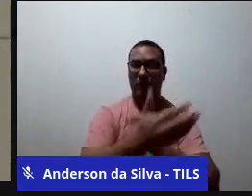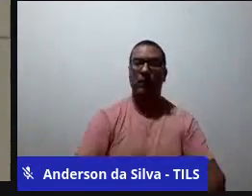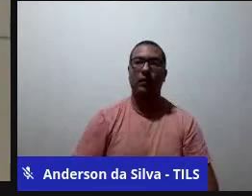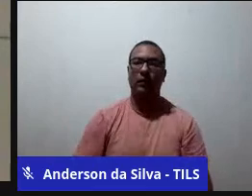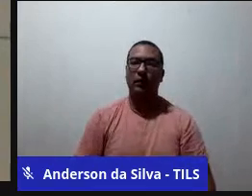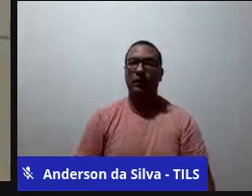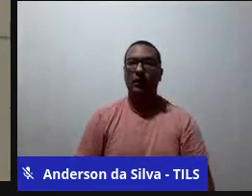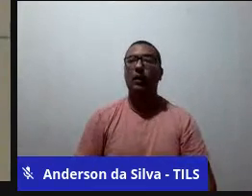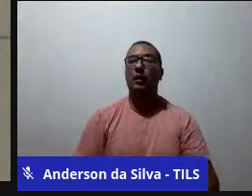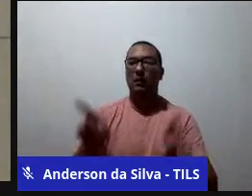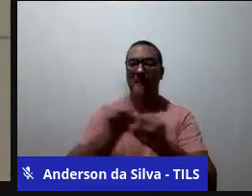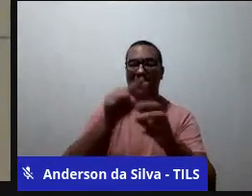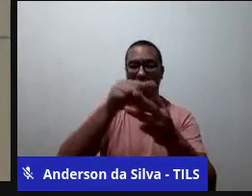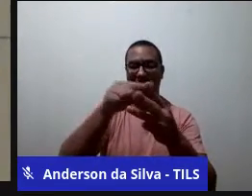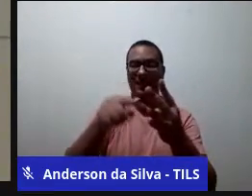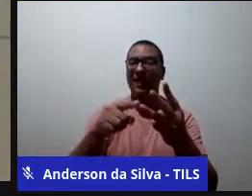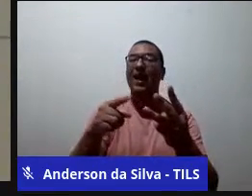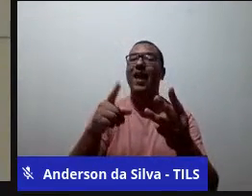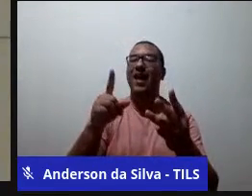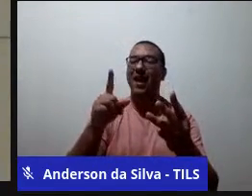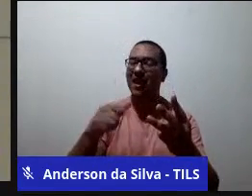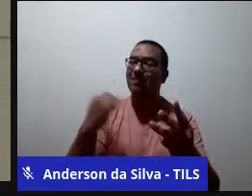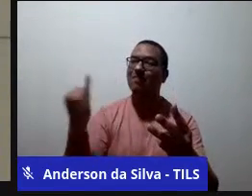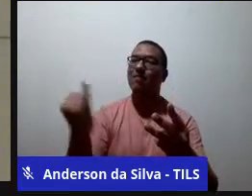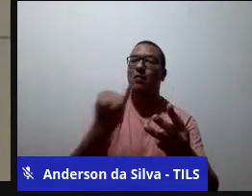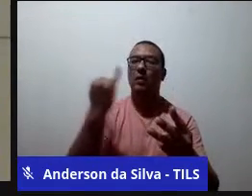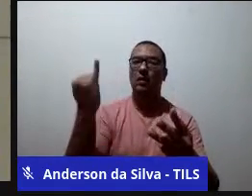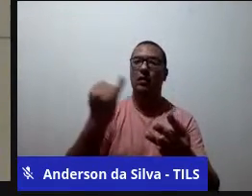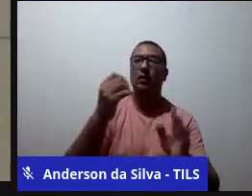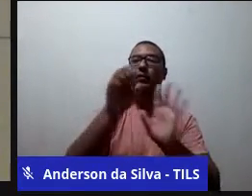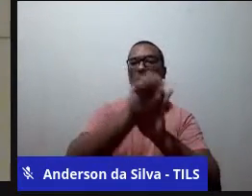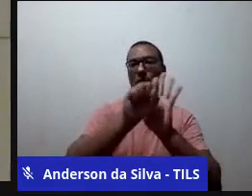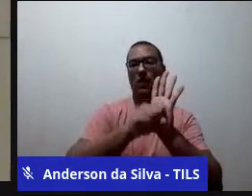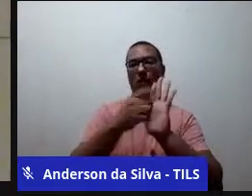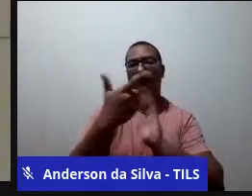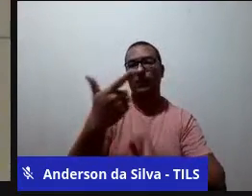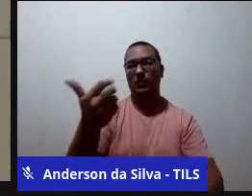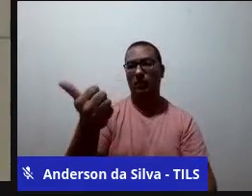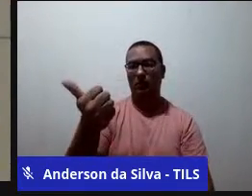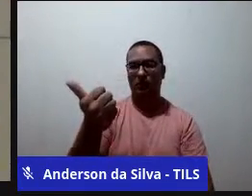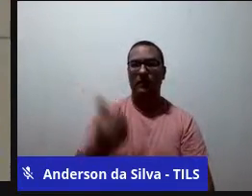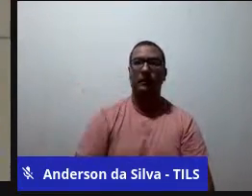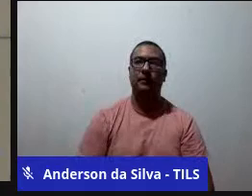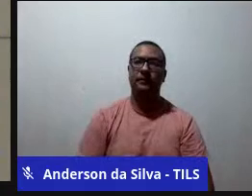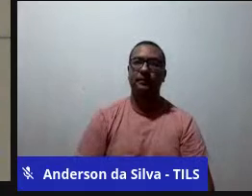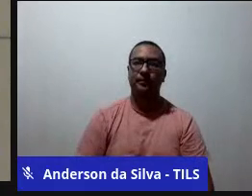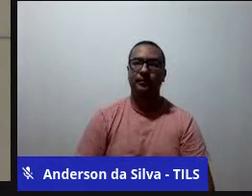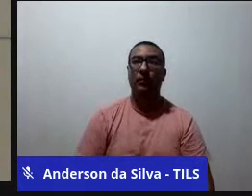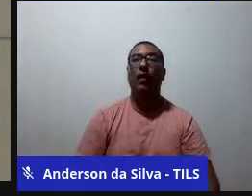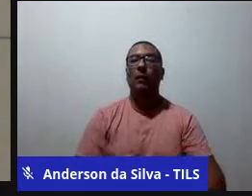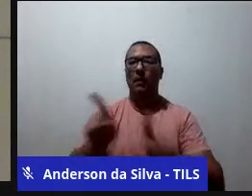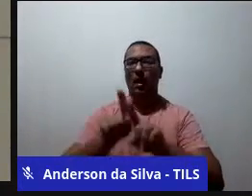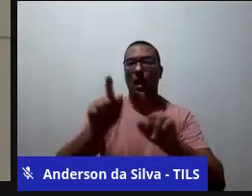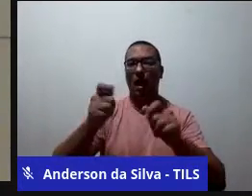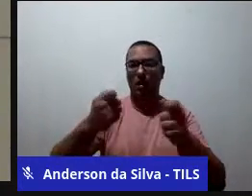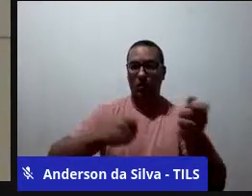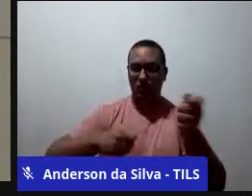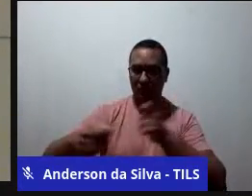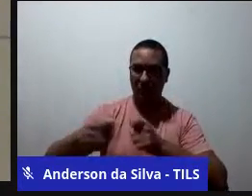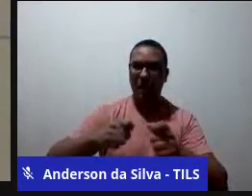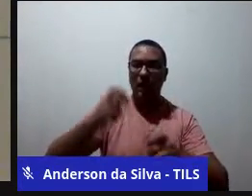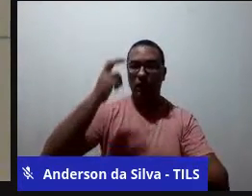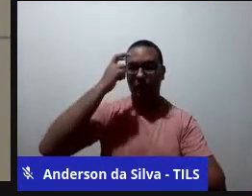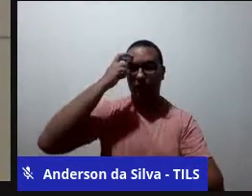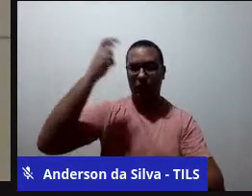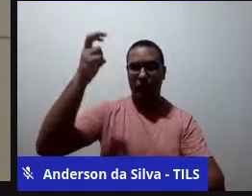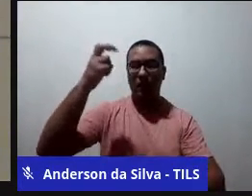o diferencial competitivo do século XXI. Então, a economia inteligente é uma economia baseada em